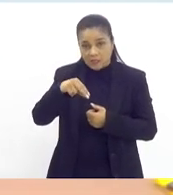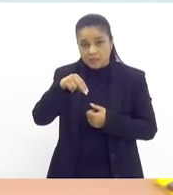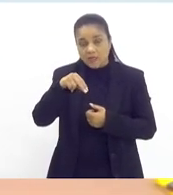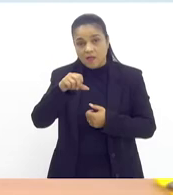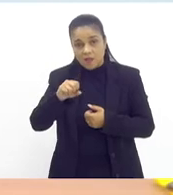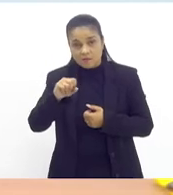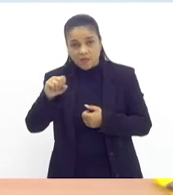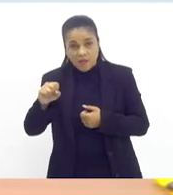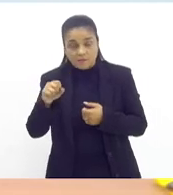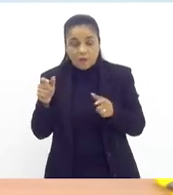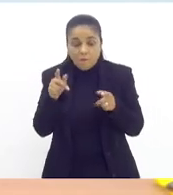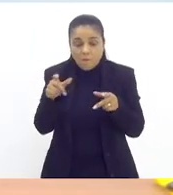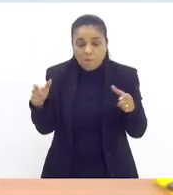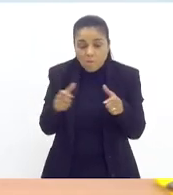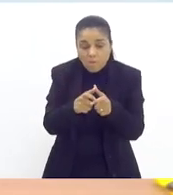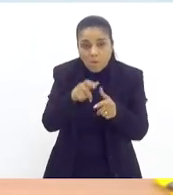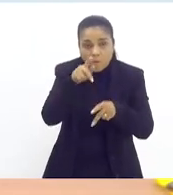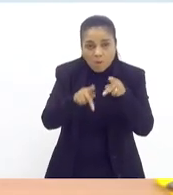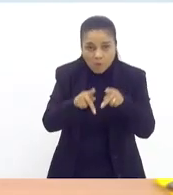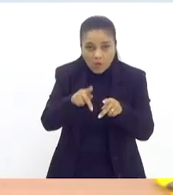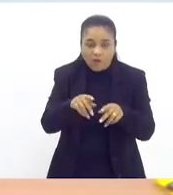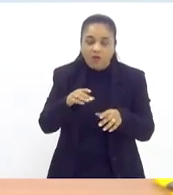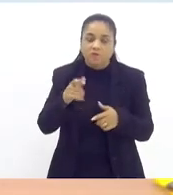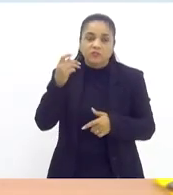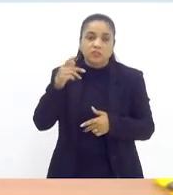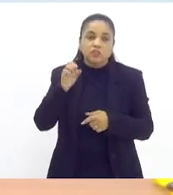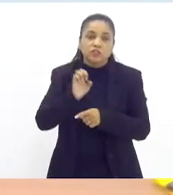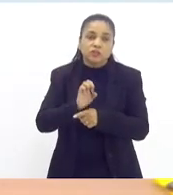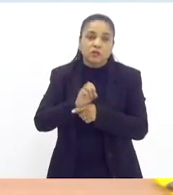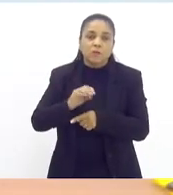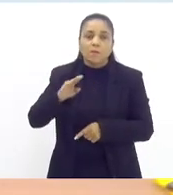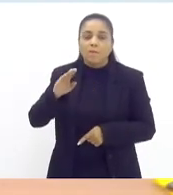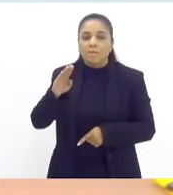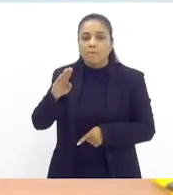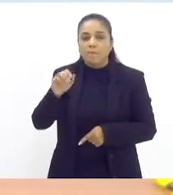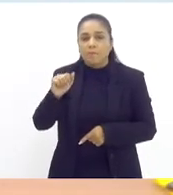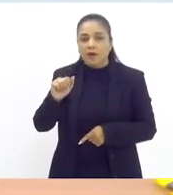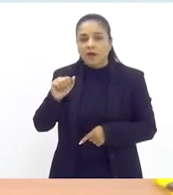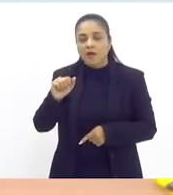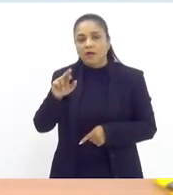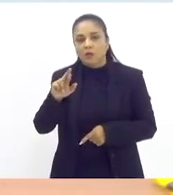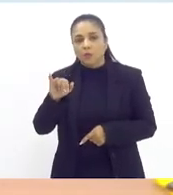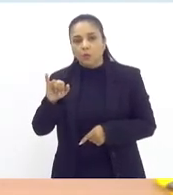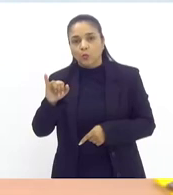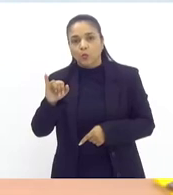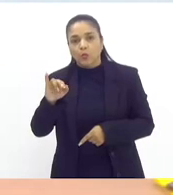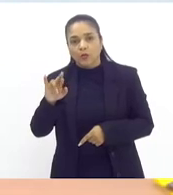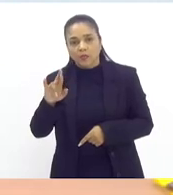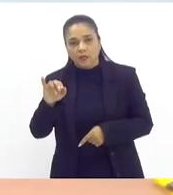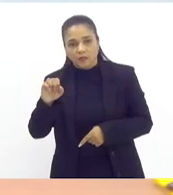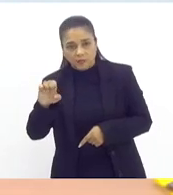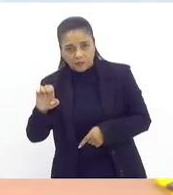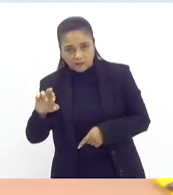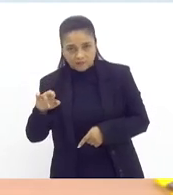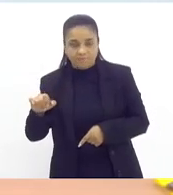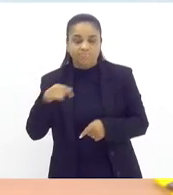população pequena. Sei lá, no meu estado, Barueri, por exemplo. É um município que faz guerra fiscal de ISS, tem uma receita de ISS